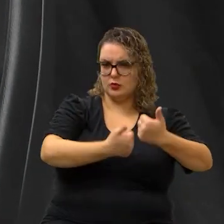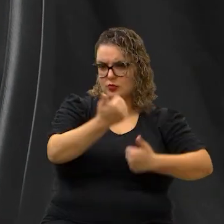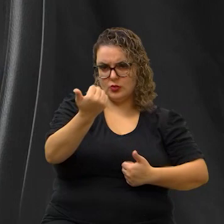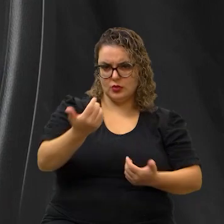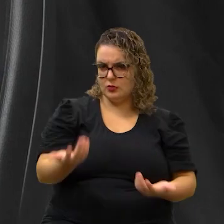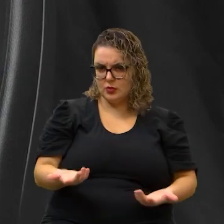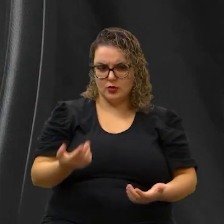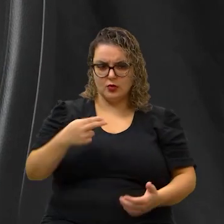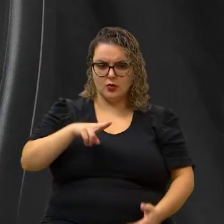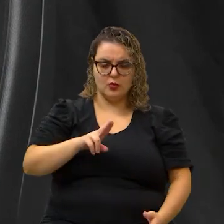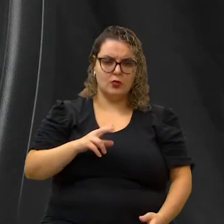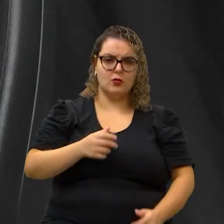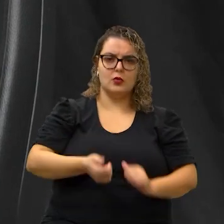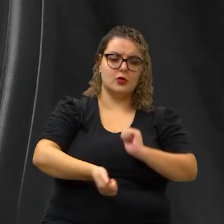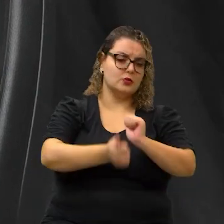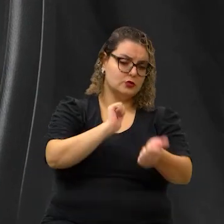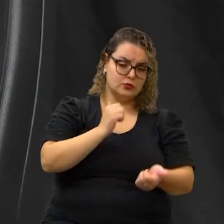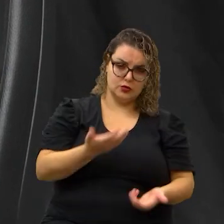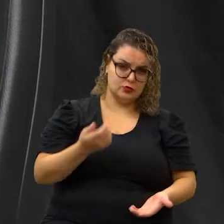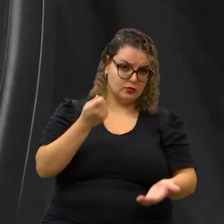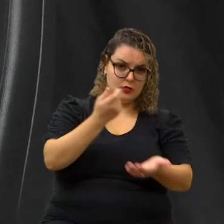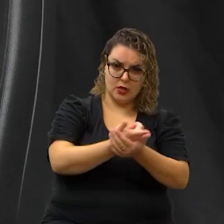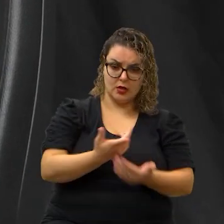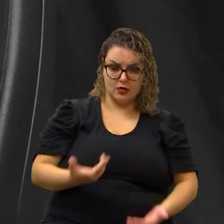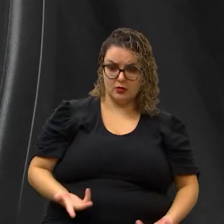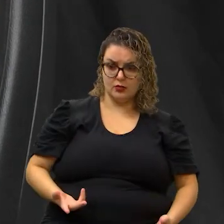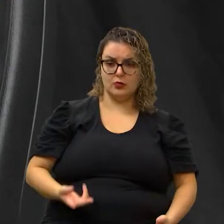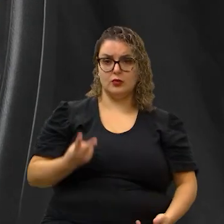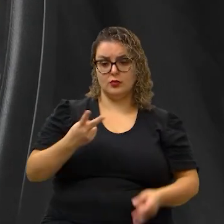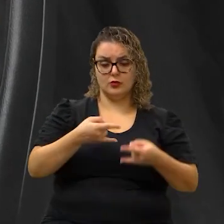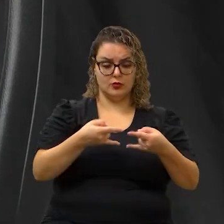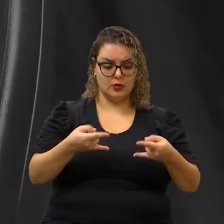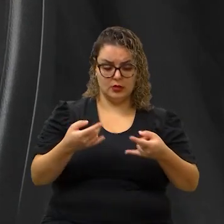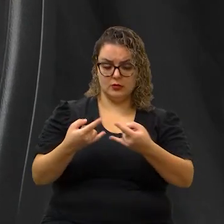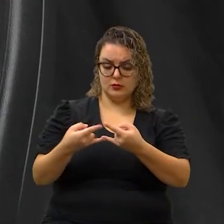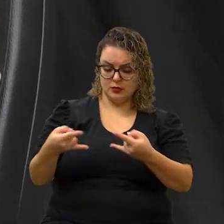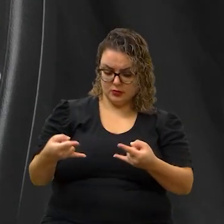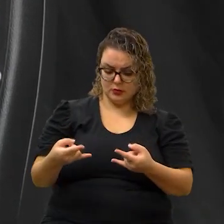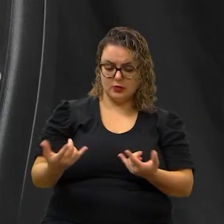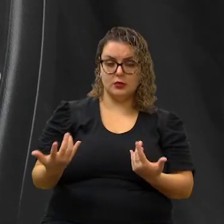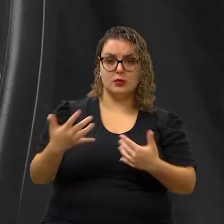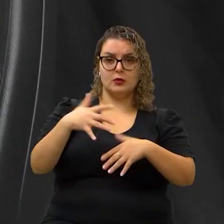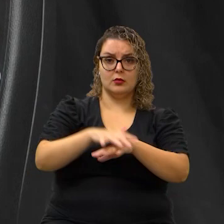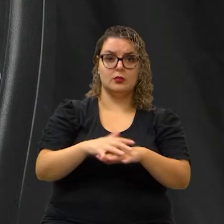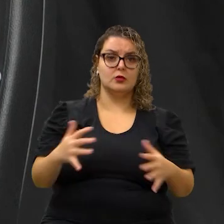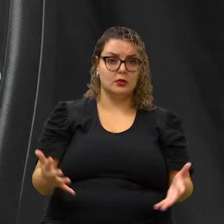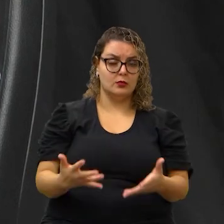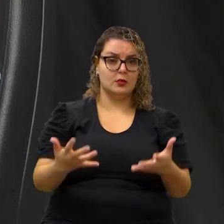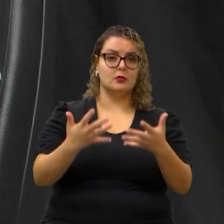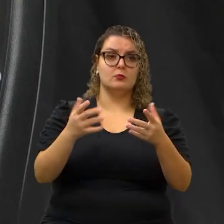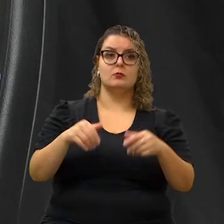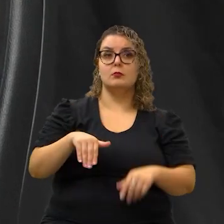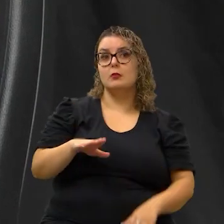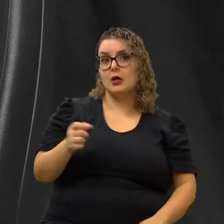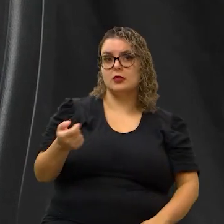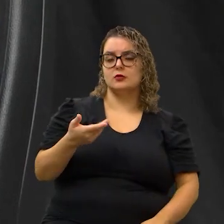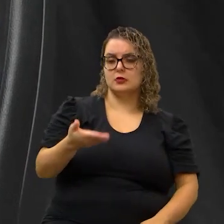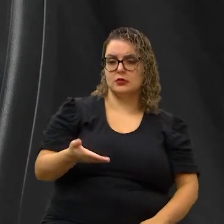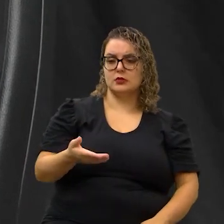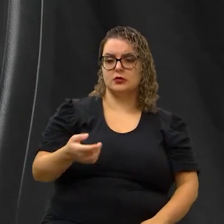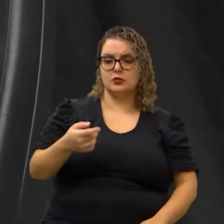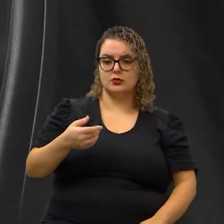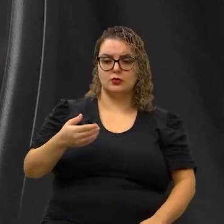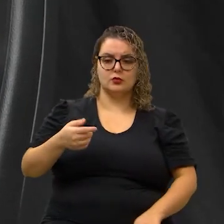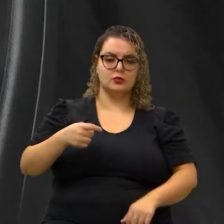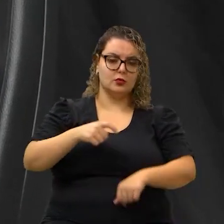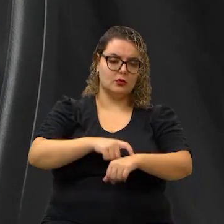futebol ou algum evento esportivo pagando 2 ingressos. Então você promove a inclusão. Mas,